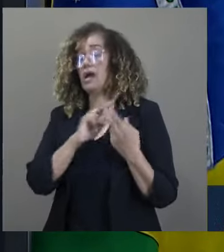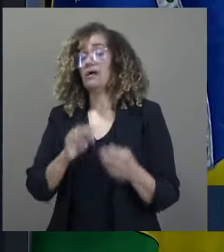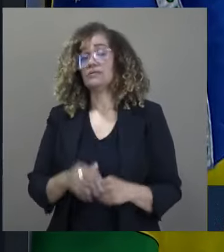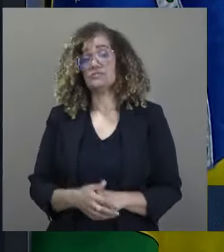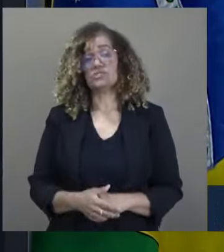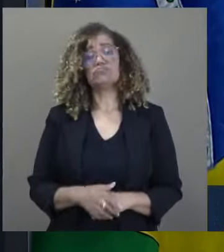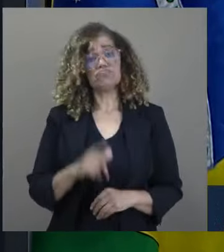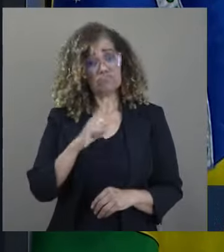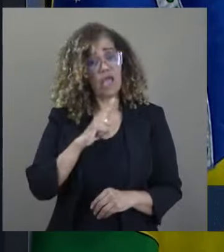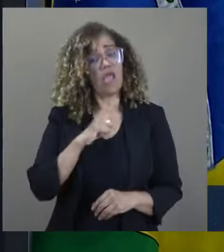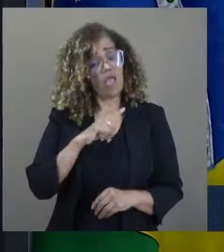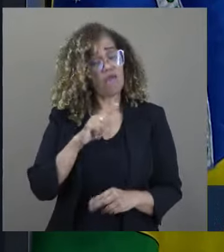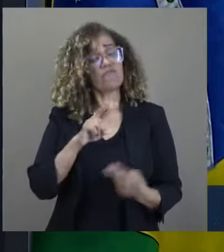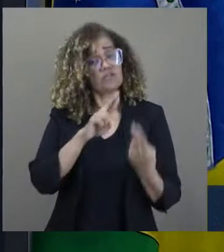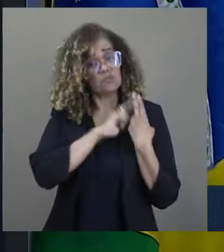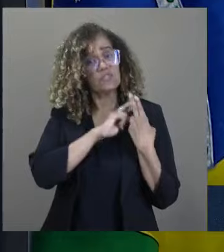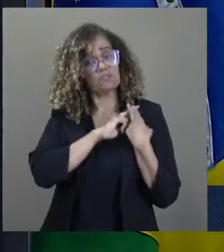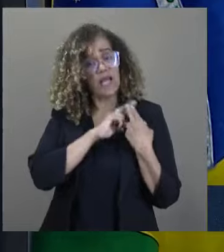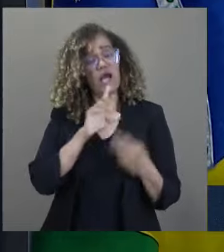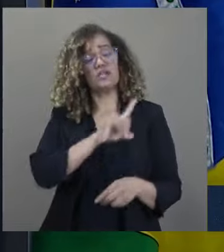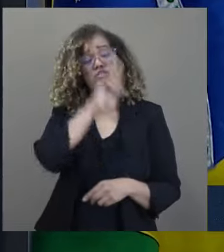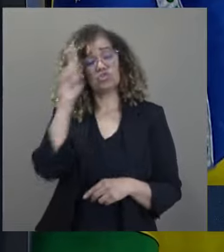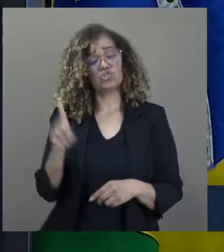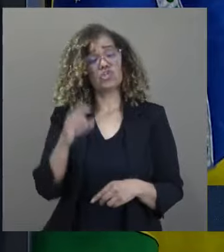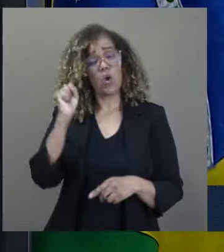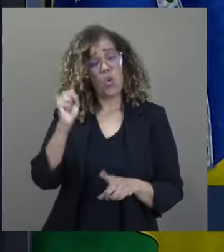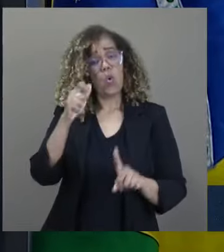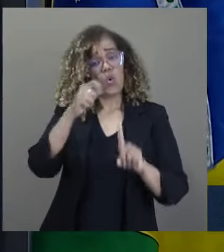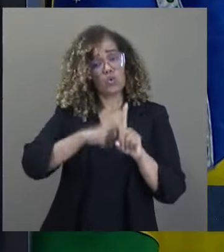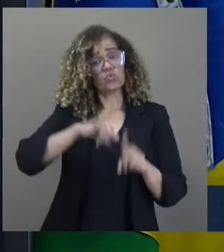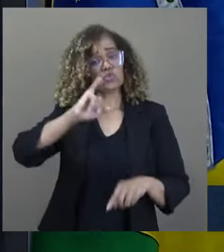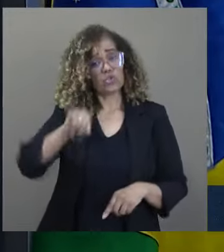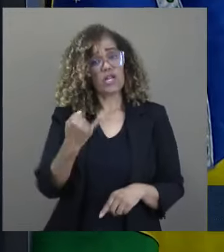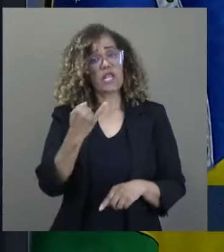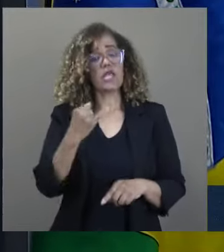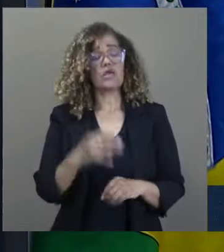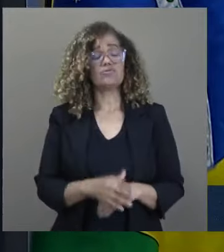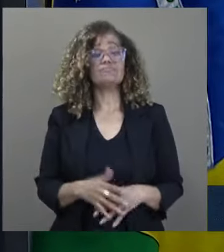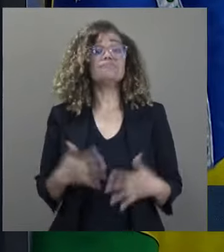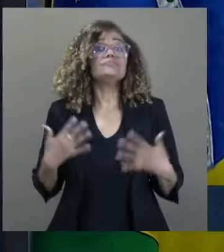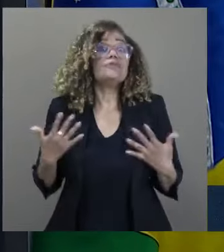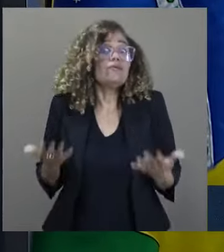Teve responsabilidade pelo dia 8 de janeiro. E aí,